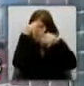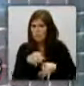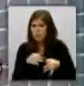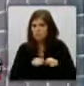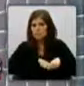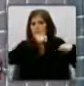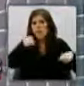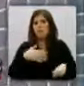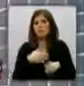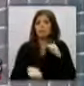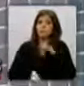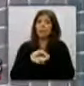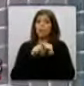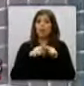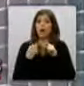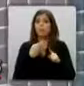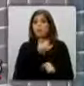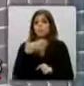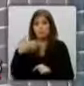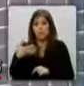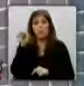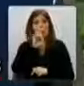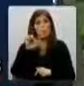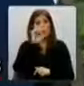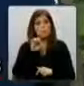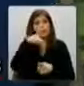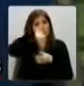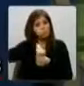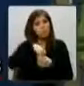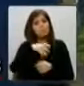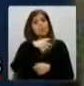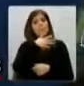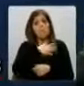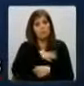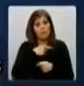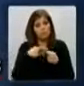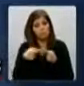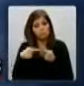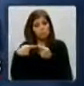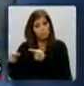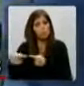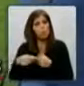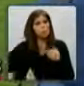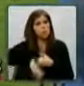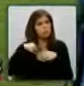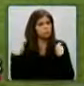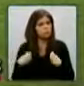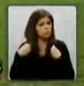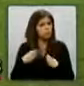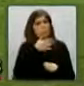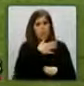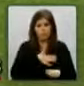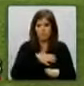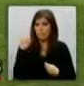2017 Max está na oitava época ao serviço do Benfica tem sido um jogador imprescindível para Jorge Jesus o